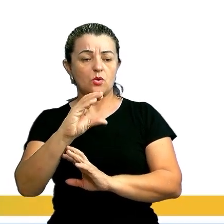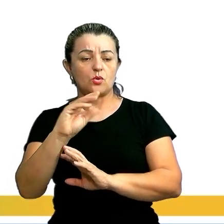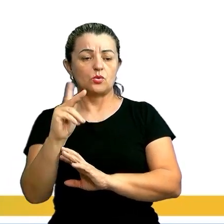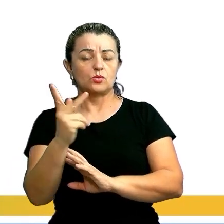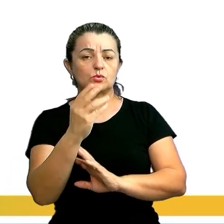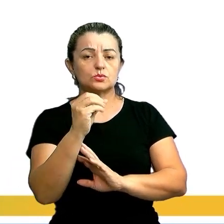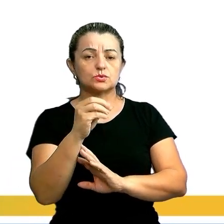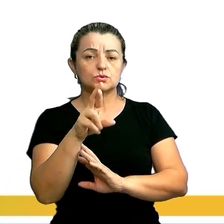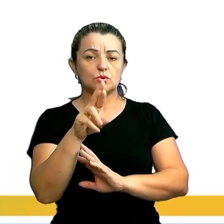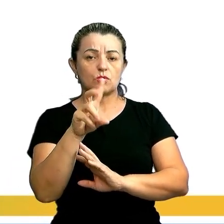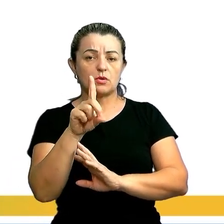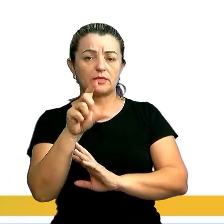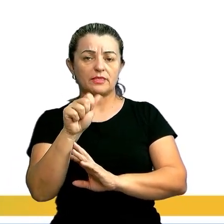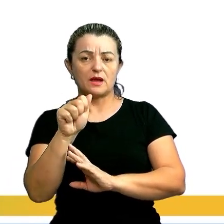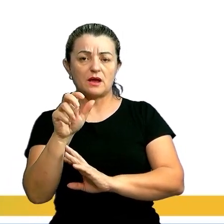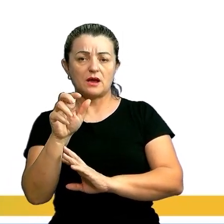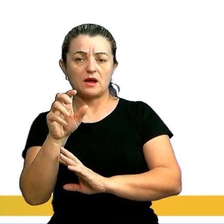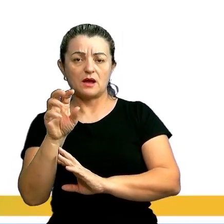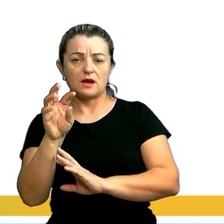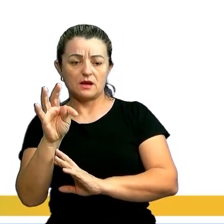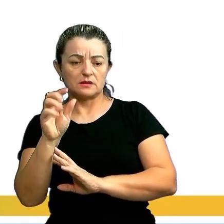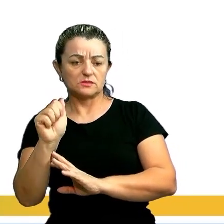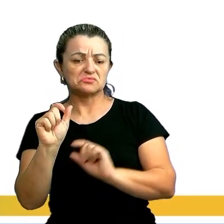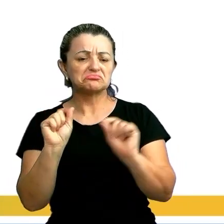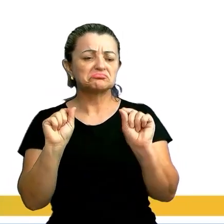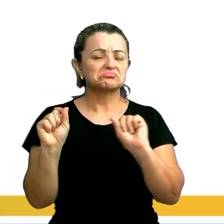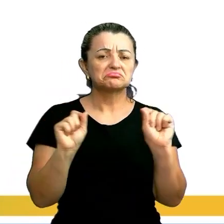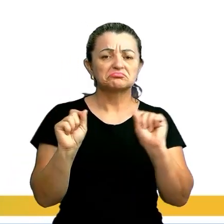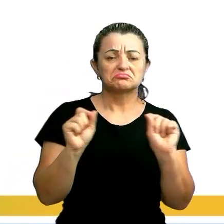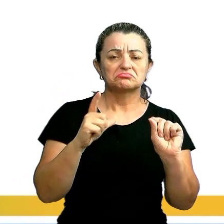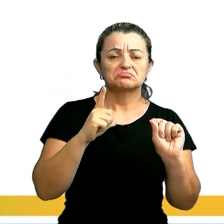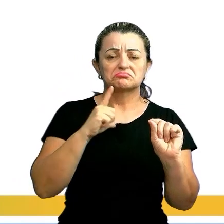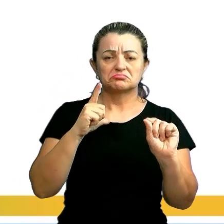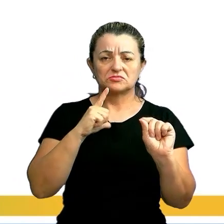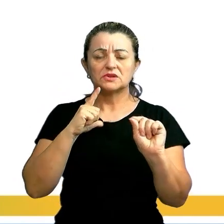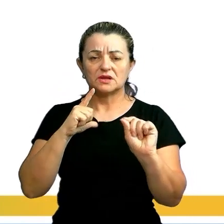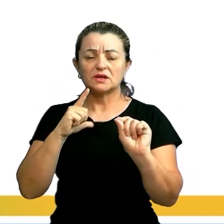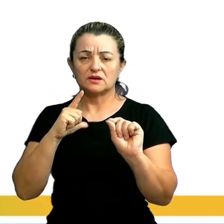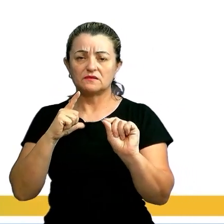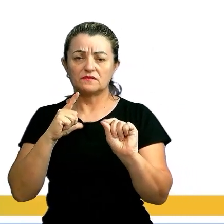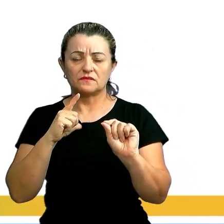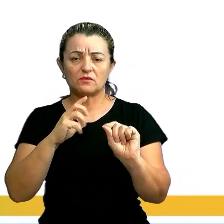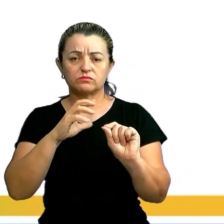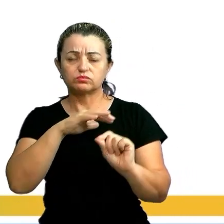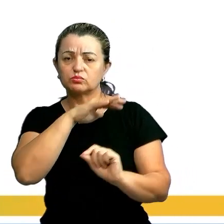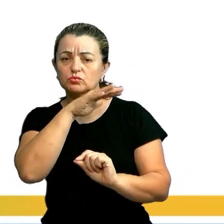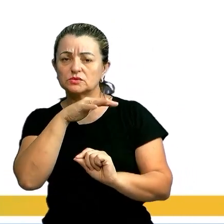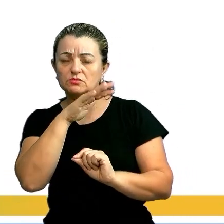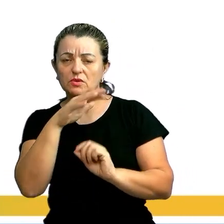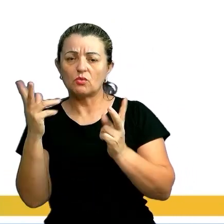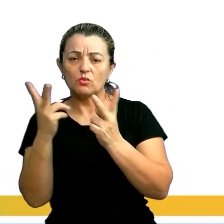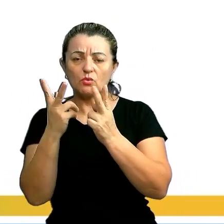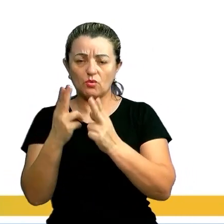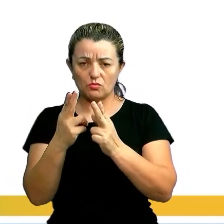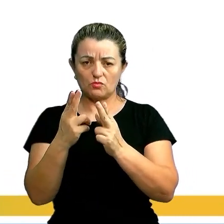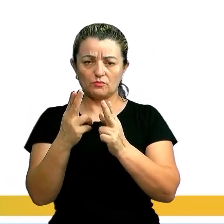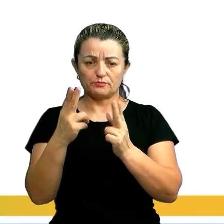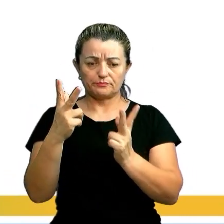urocordados. Não. Houve um ancestral em comum entre urocordados e